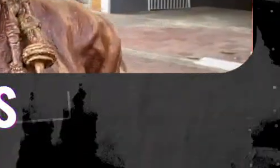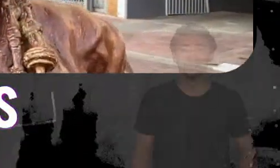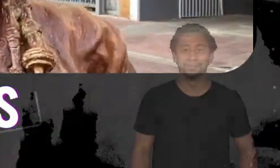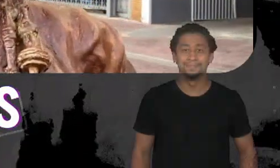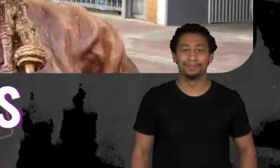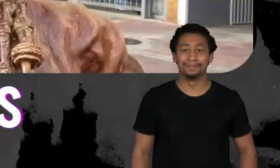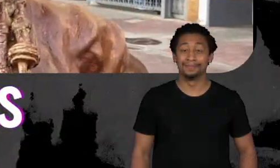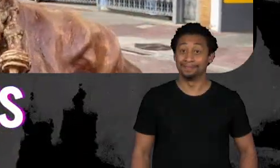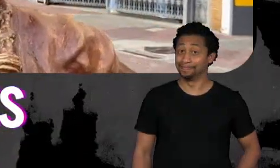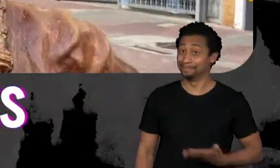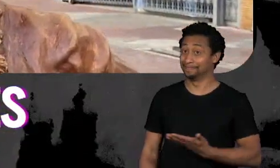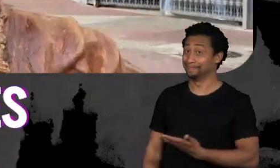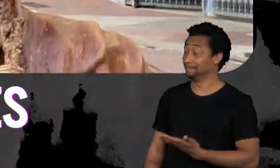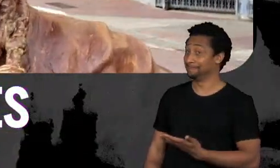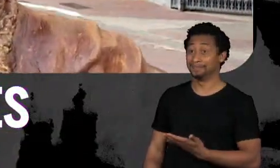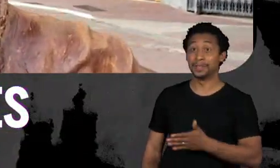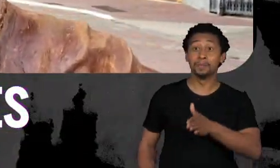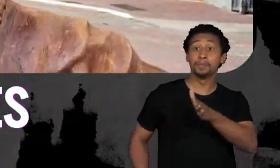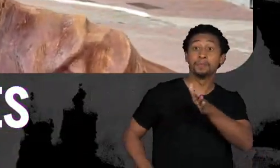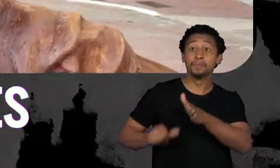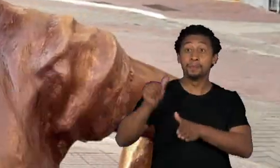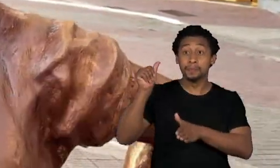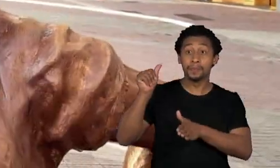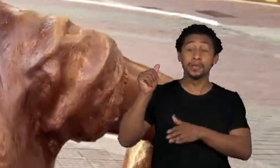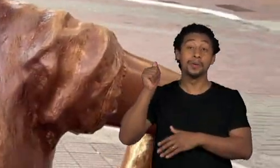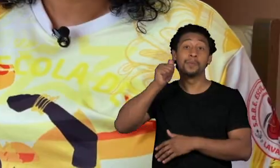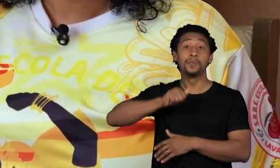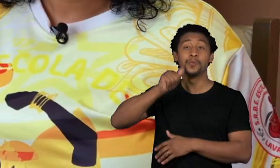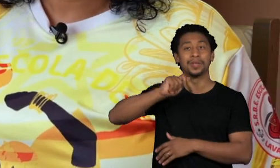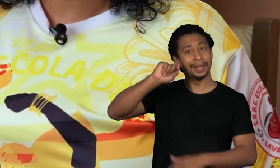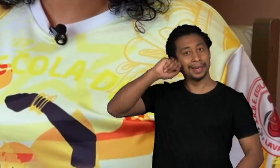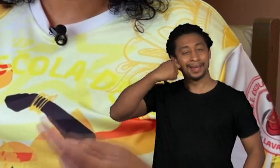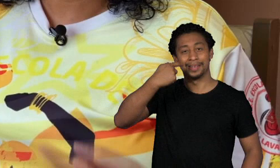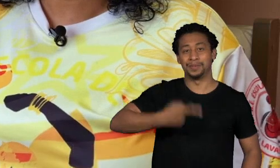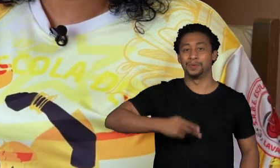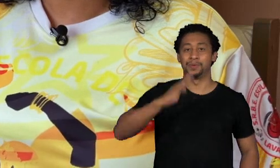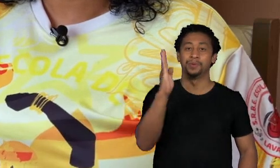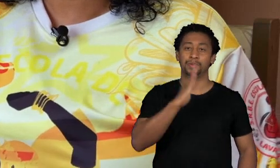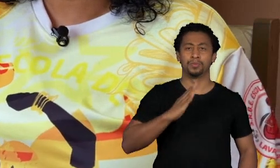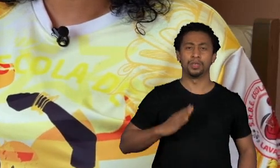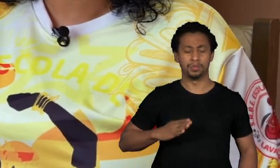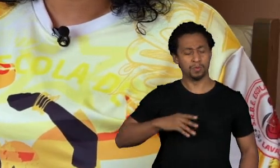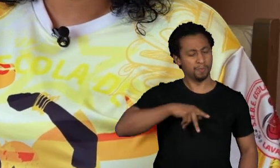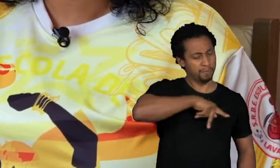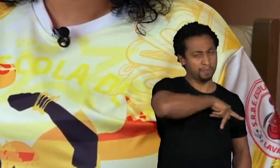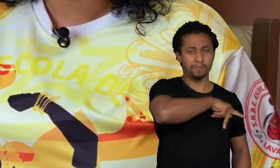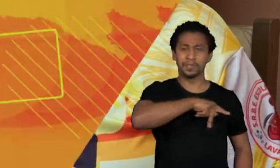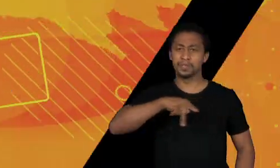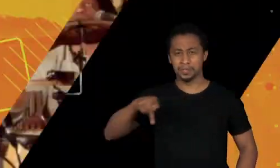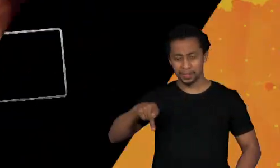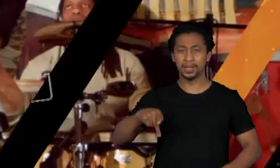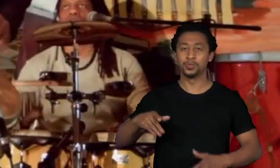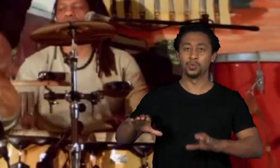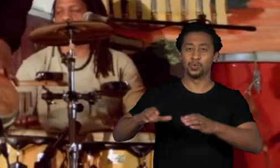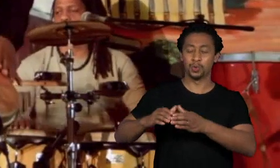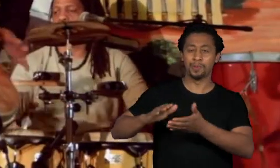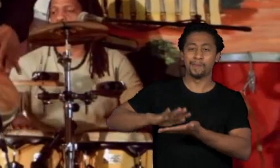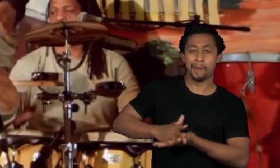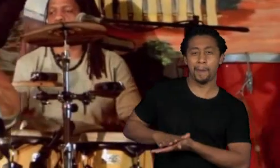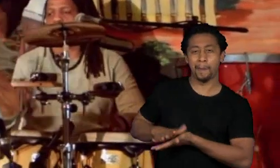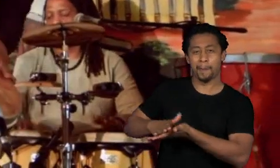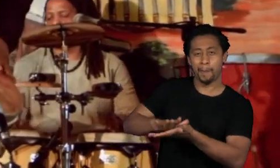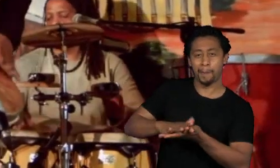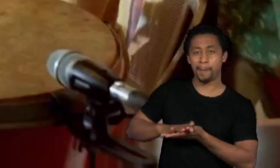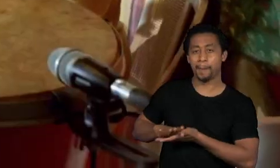Ela é a primeira mulher negra no Brasil a ser presidente de escola de samba. Salve, salve, meu